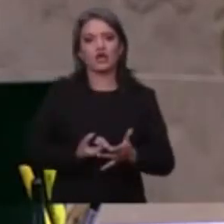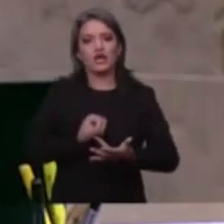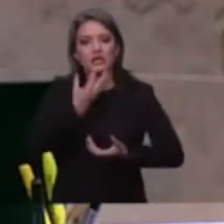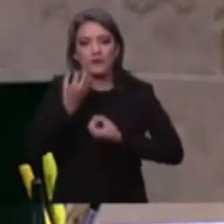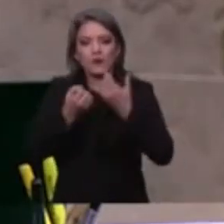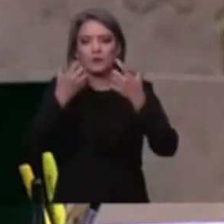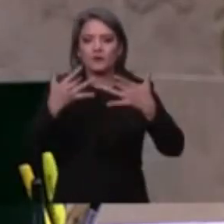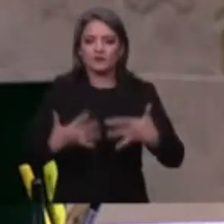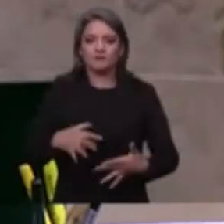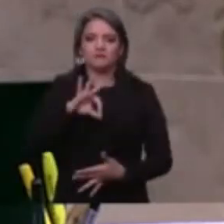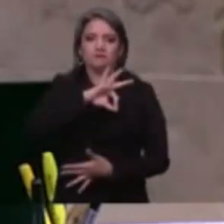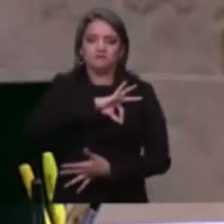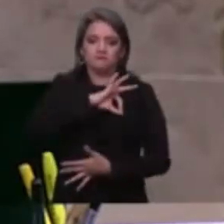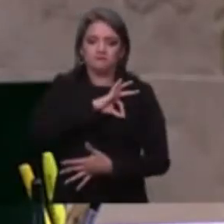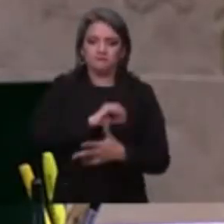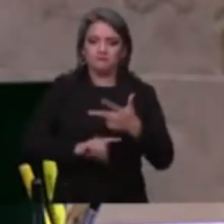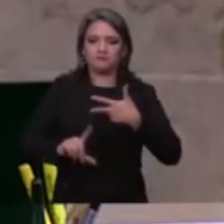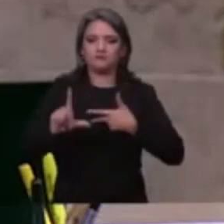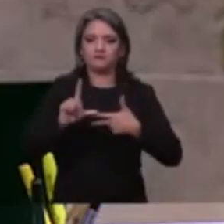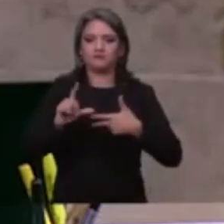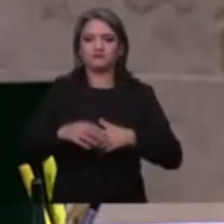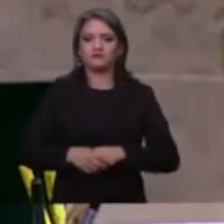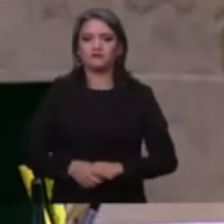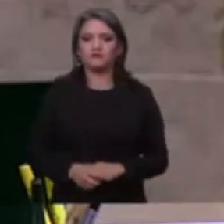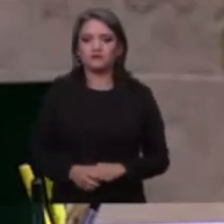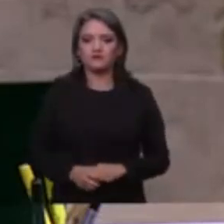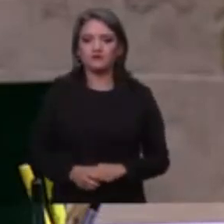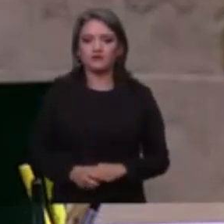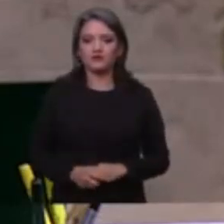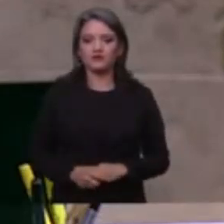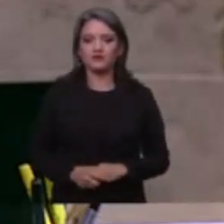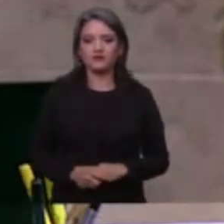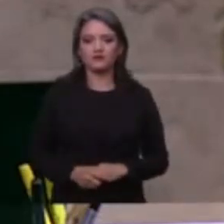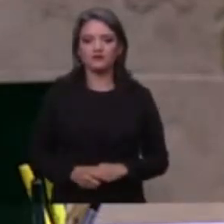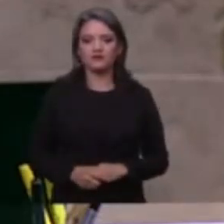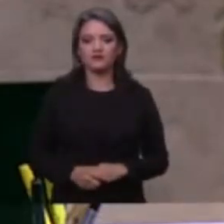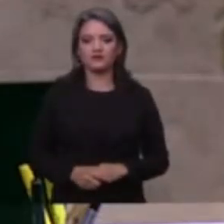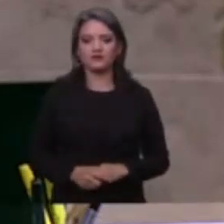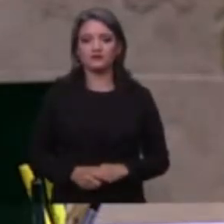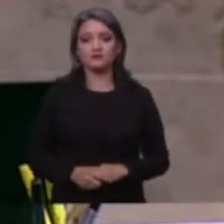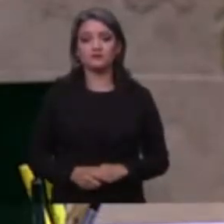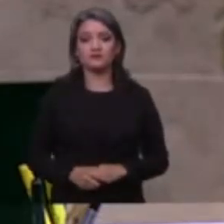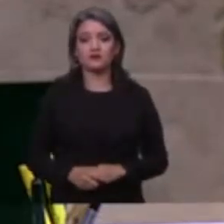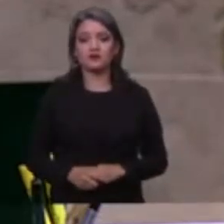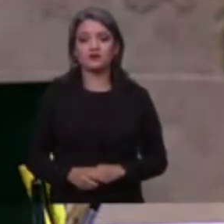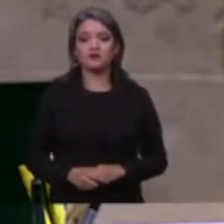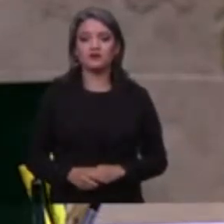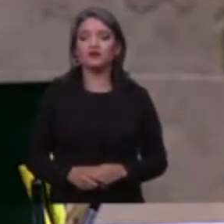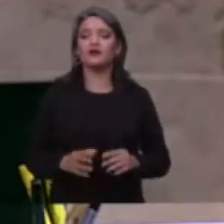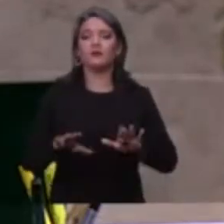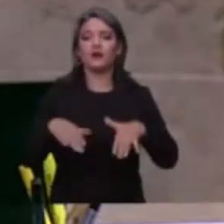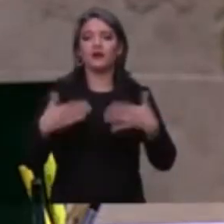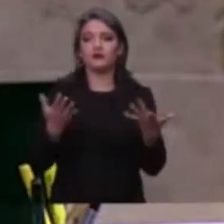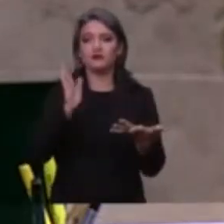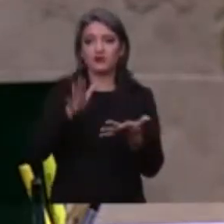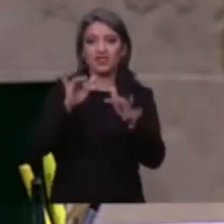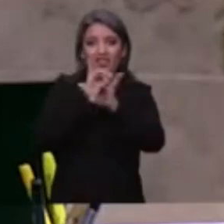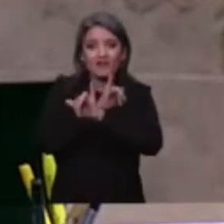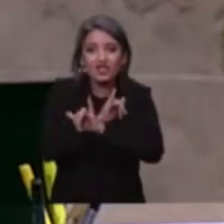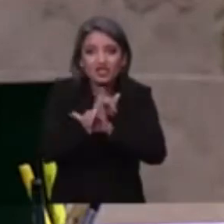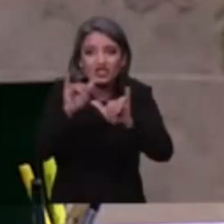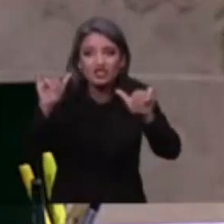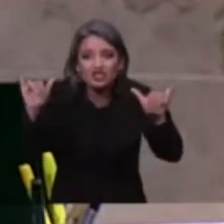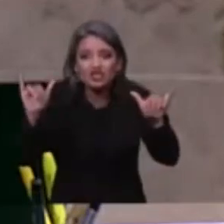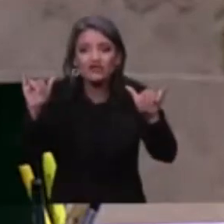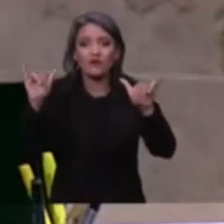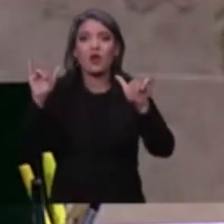pelos policiais legislativos. Não bastasse, foi amplamente divulgado em fontes abertas